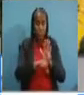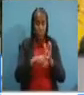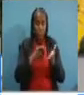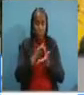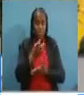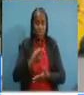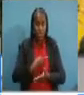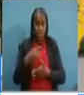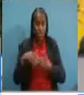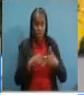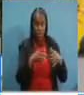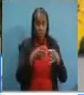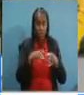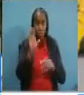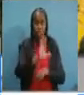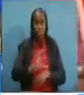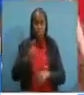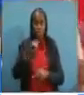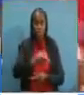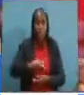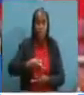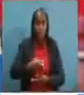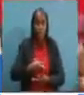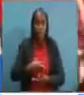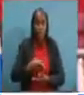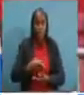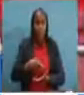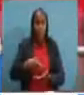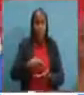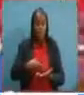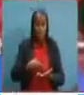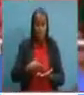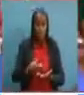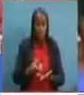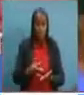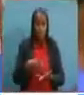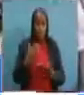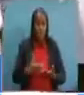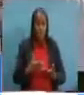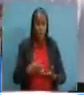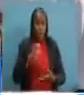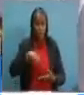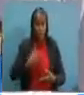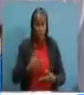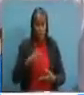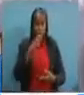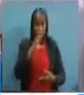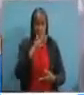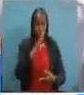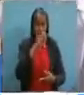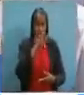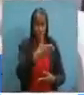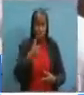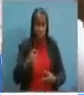a ser comandada pela equipa nacional da bélgica com essa atualização cabo verde é 15ª seleção mais forte de áfrica